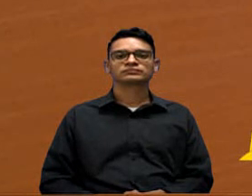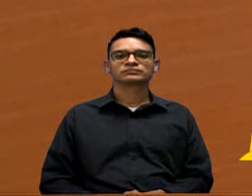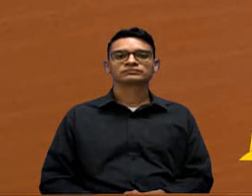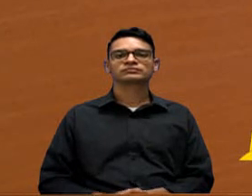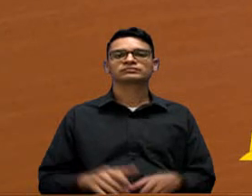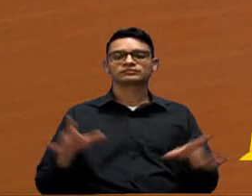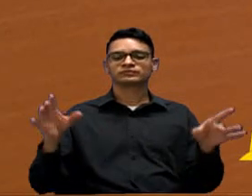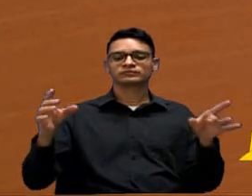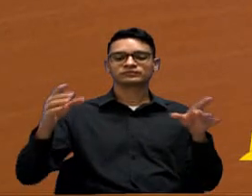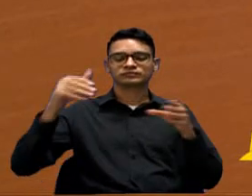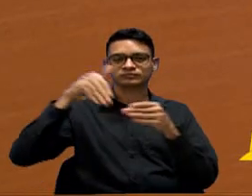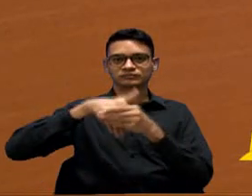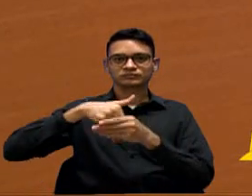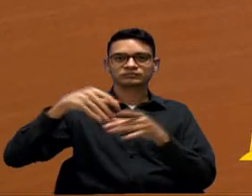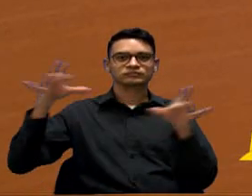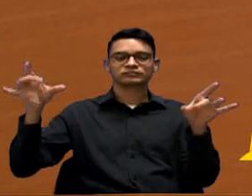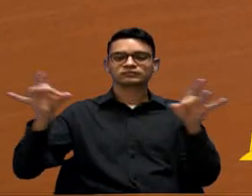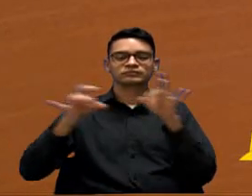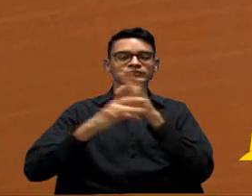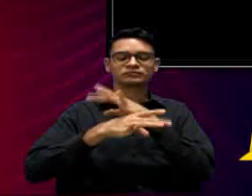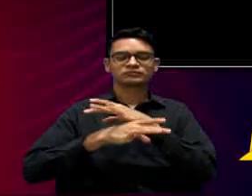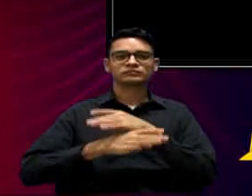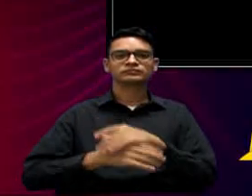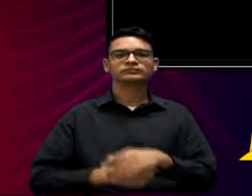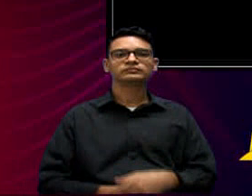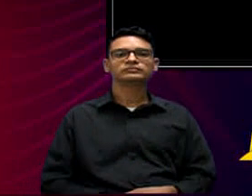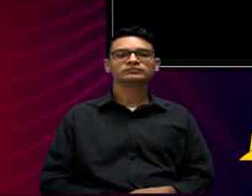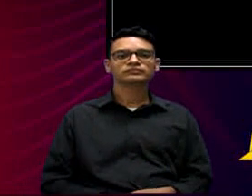É encerrada a votação.